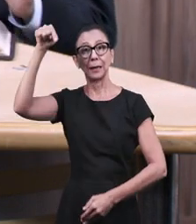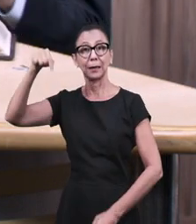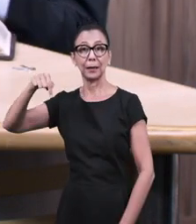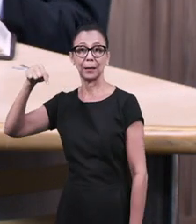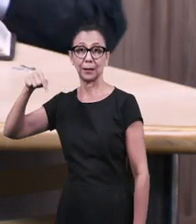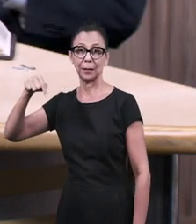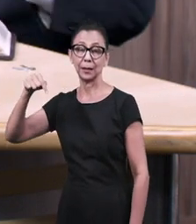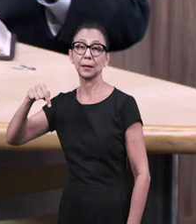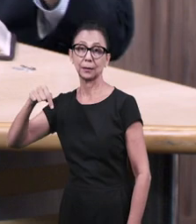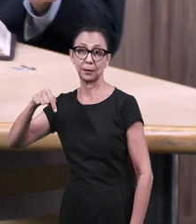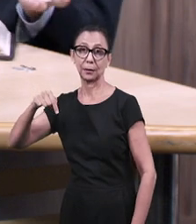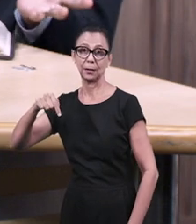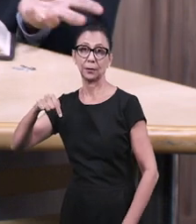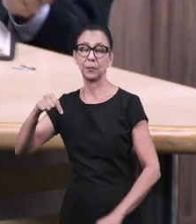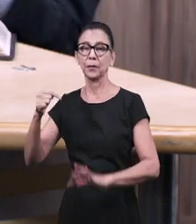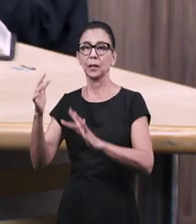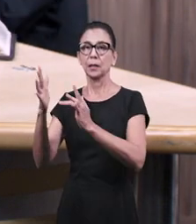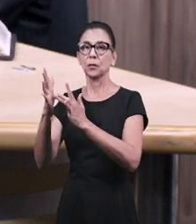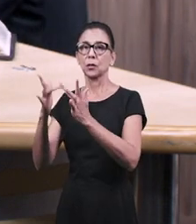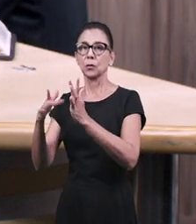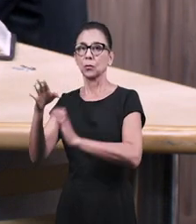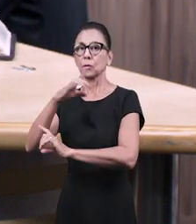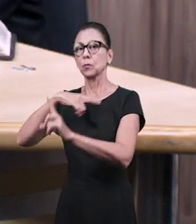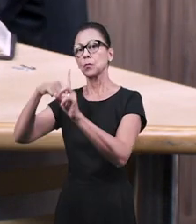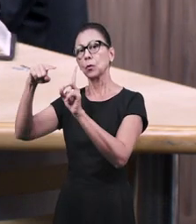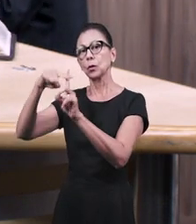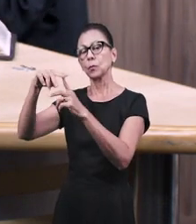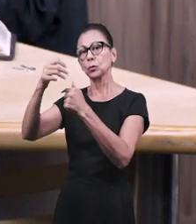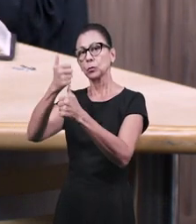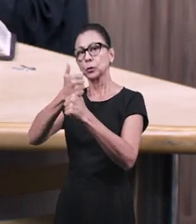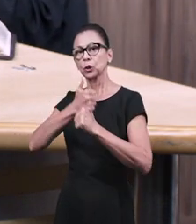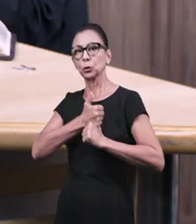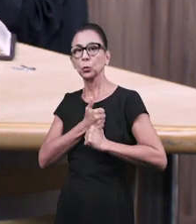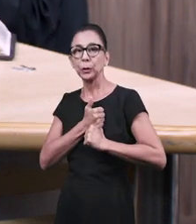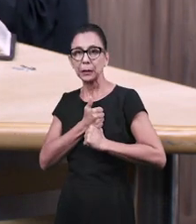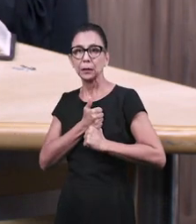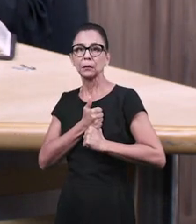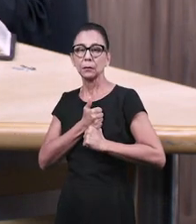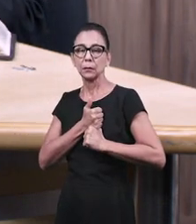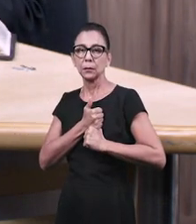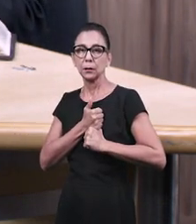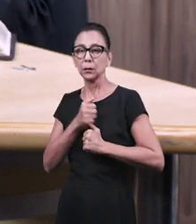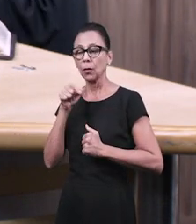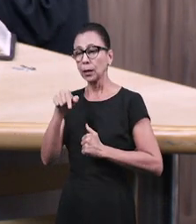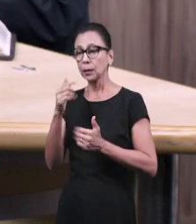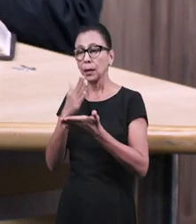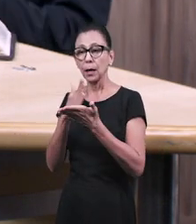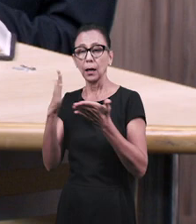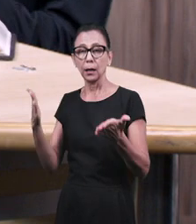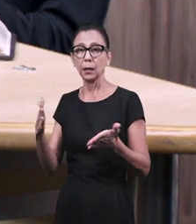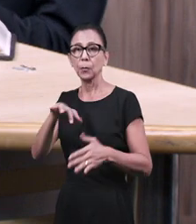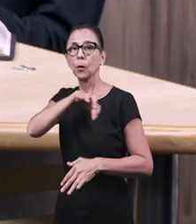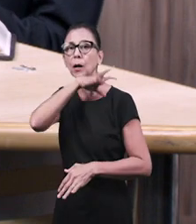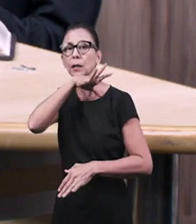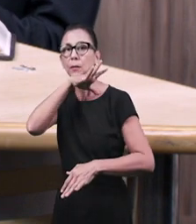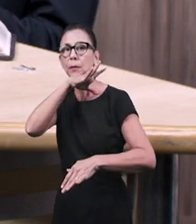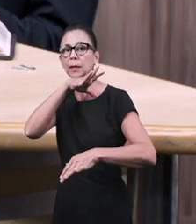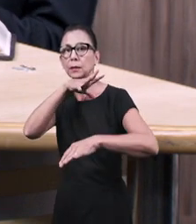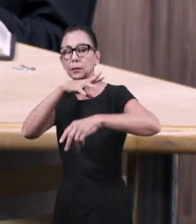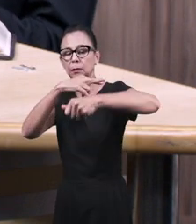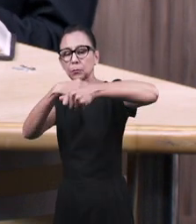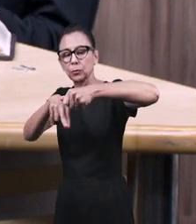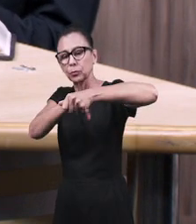animais, porque os sacrifícios de animais apontavam para ele. Ou os sacrifícios de animais eram sombras. Porque o Velho Testamento se apresenta